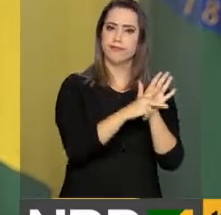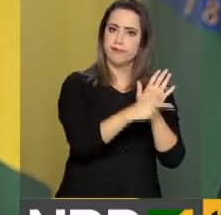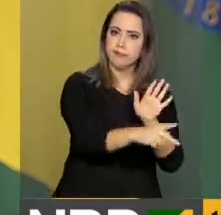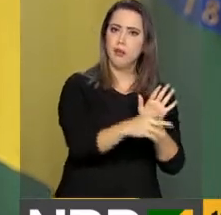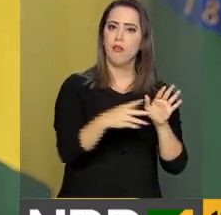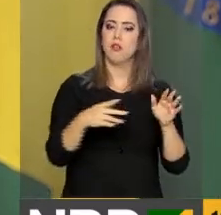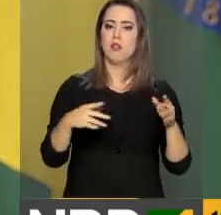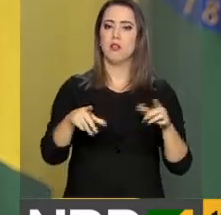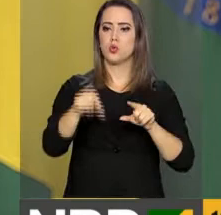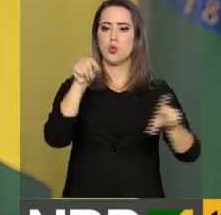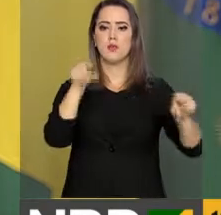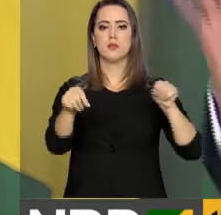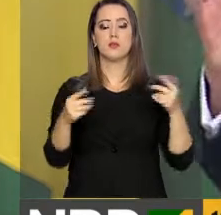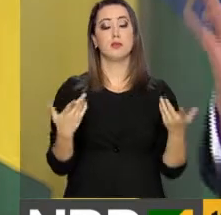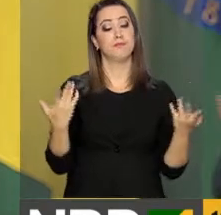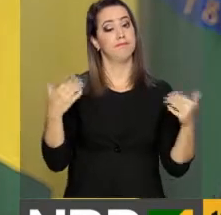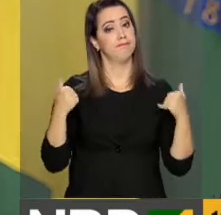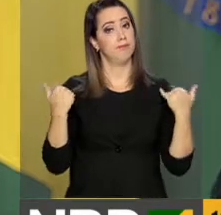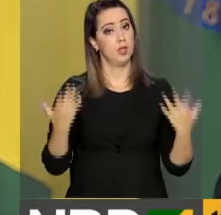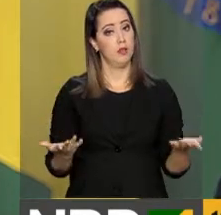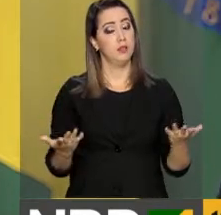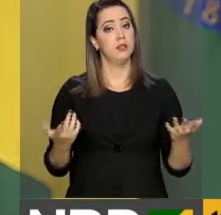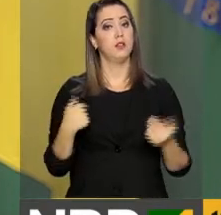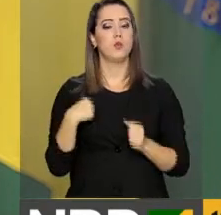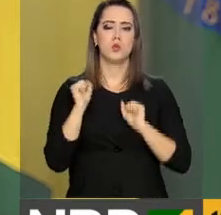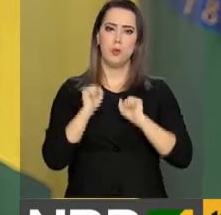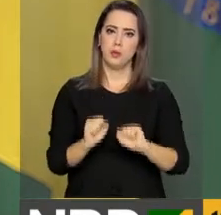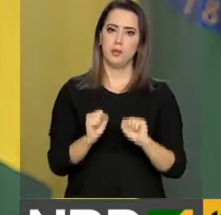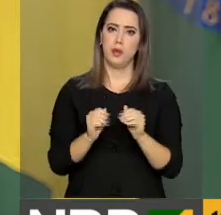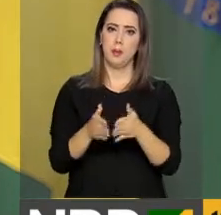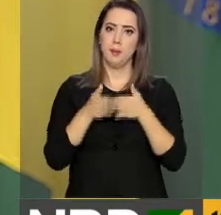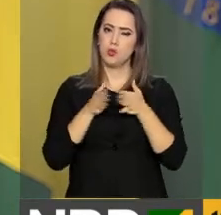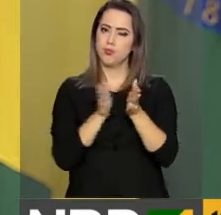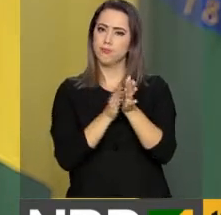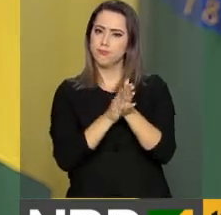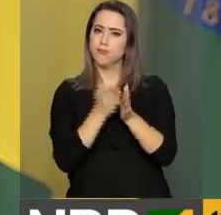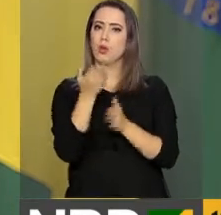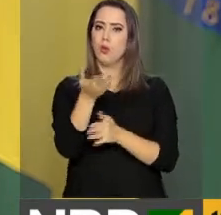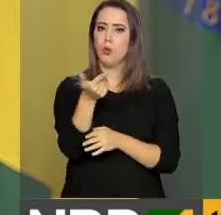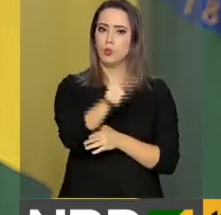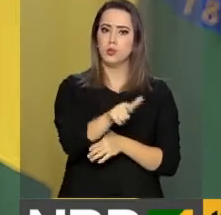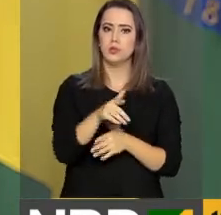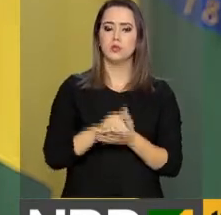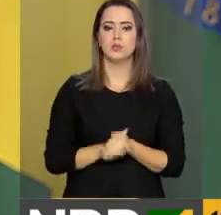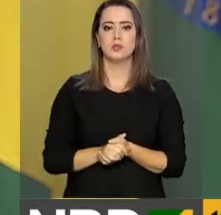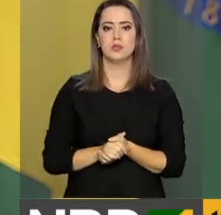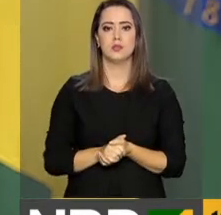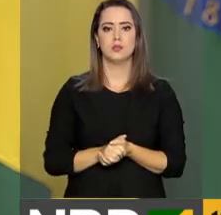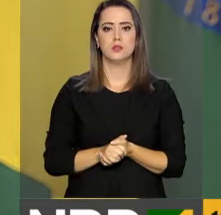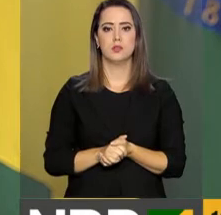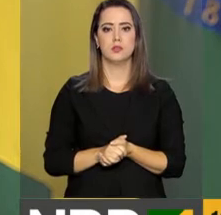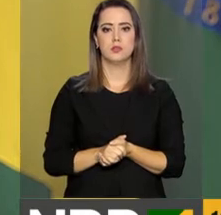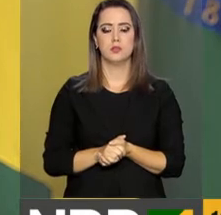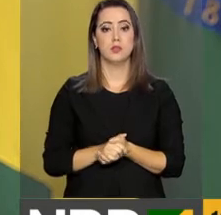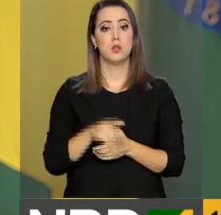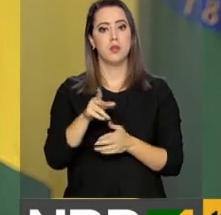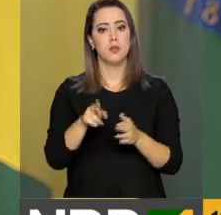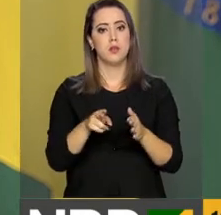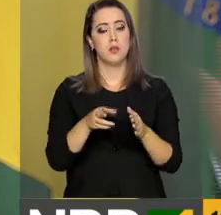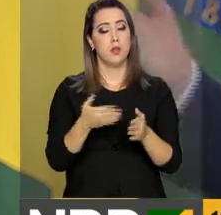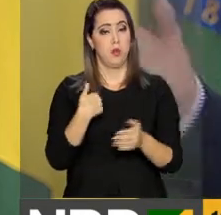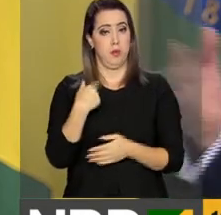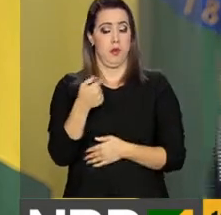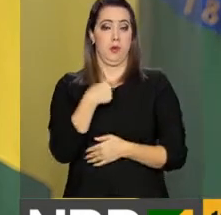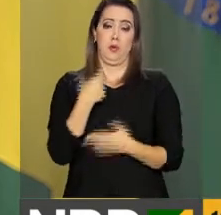que está sendo realizado. Portanto, se eu puder pedir um aplauso, não peço a